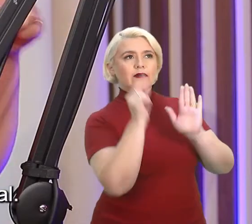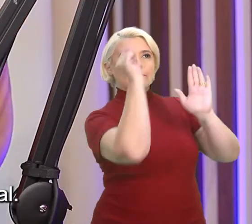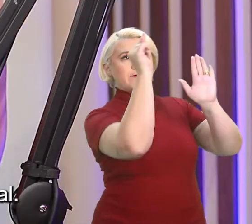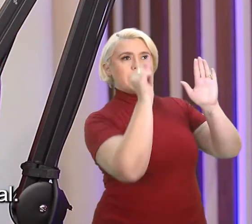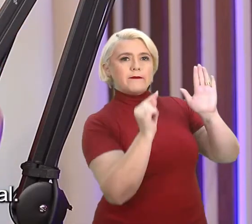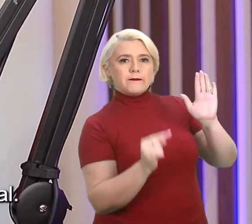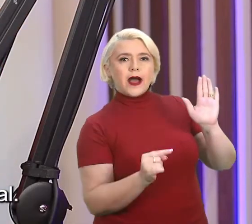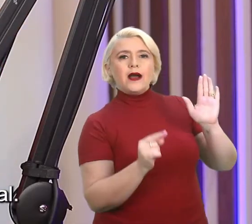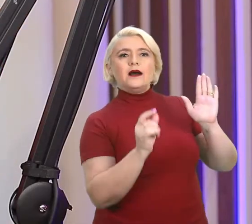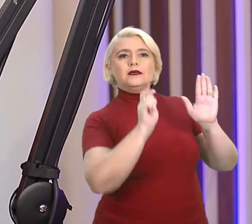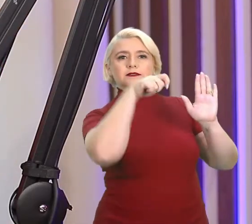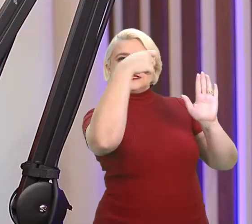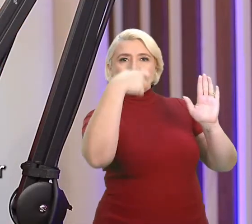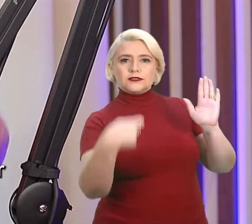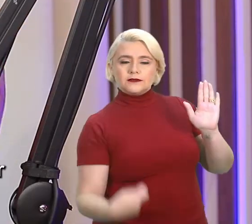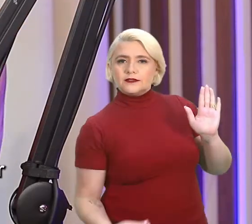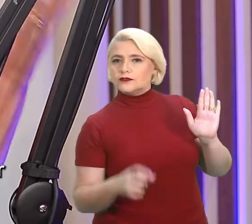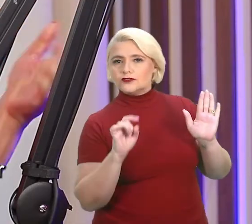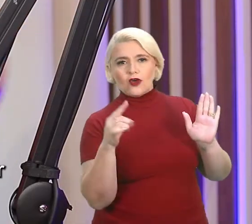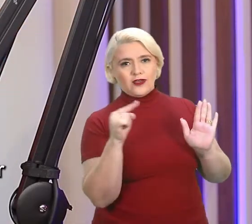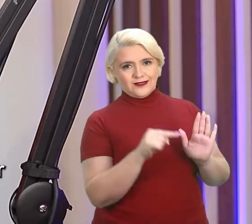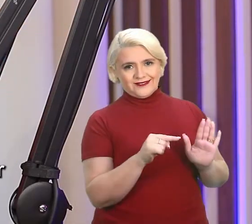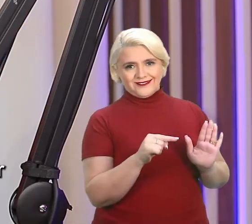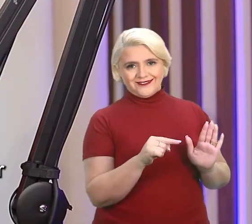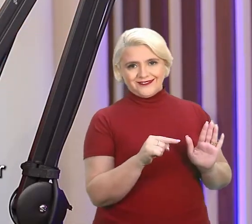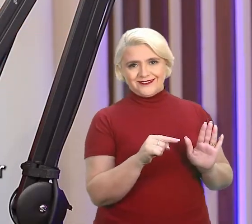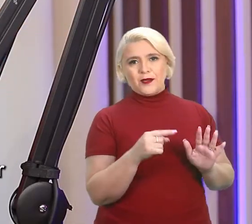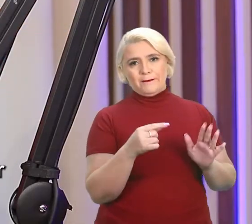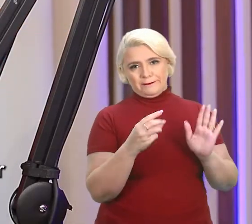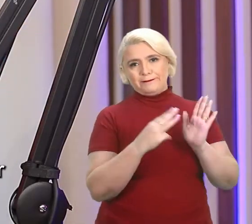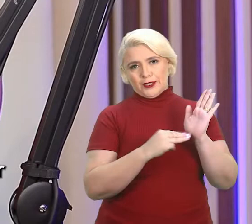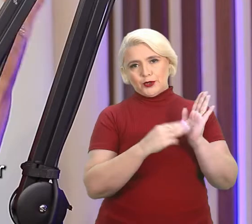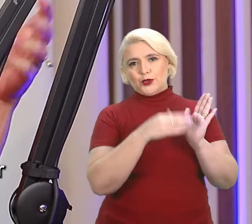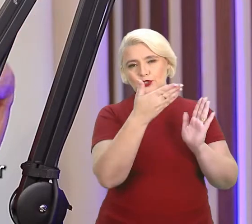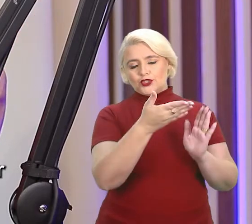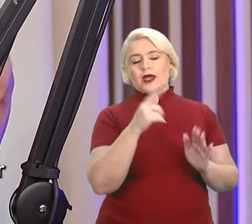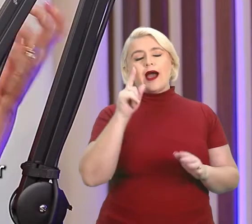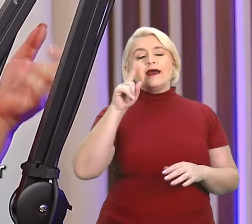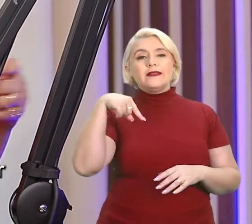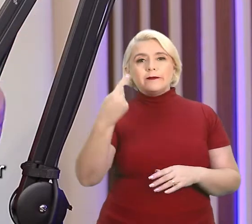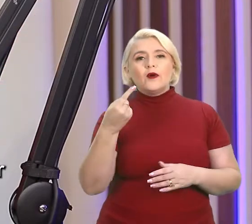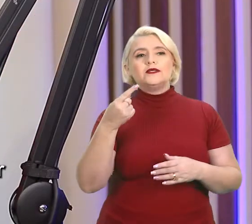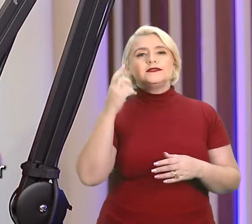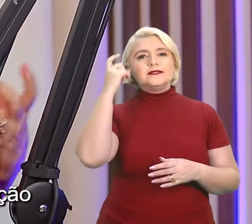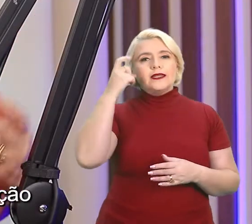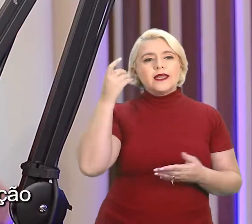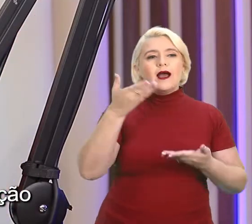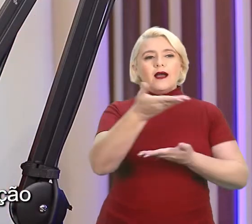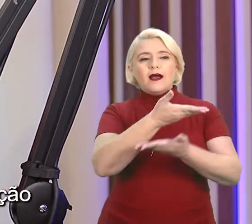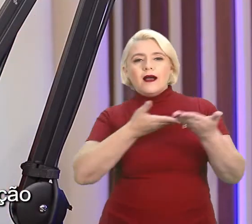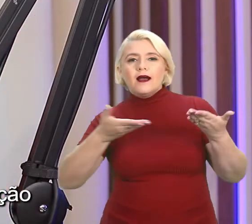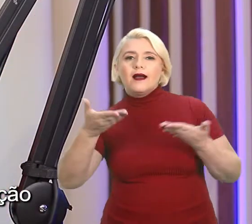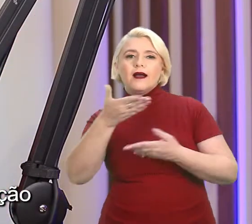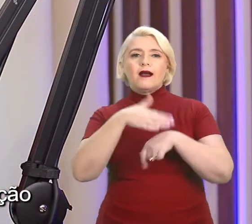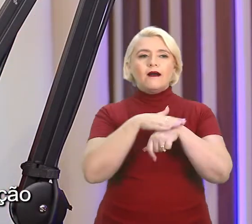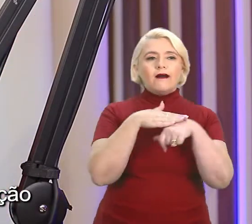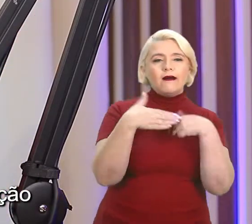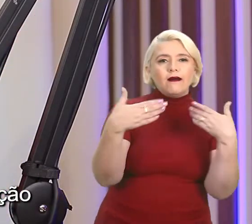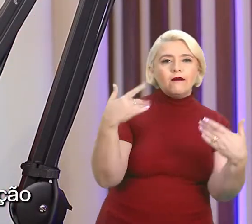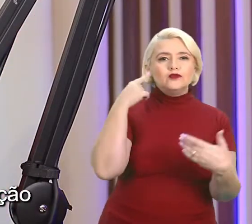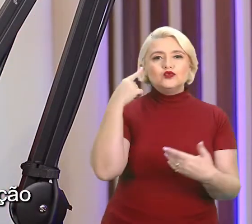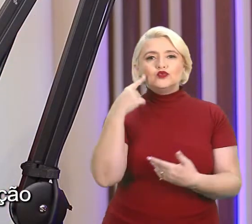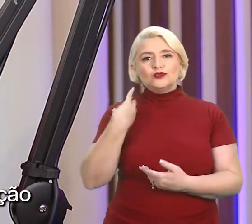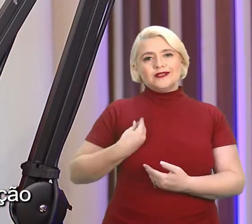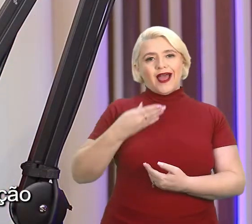as palavras e dando o sinal. E aí depois a gente começava a tentar uma conversação com os surdos que estavam ali ou